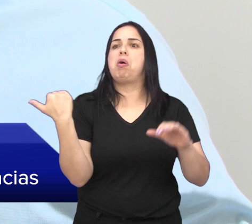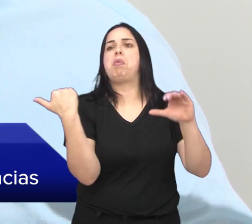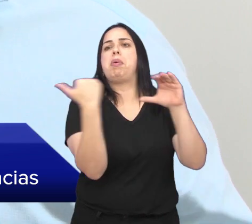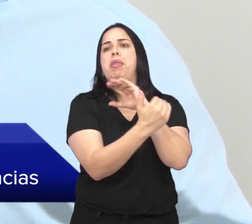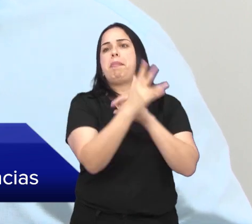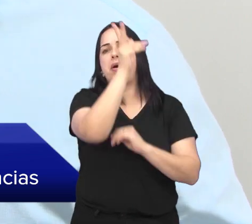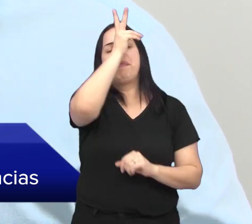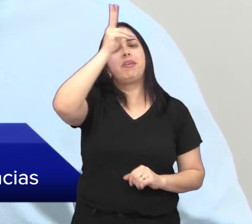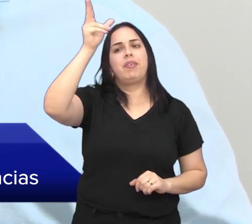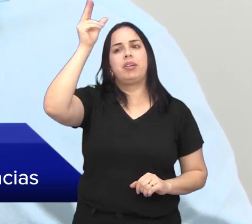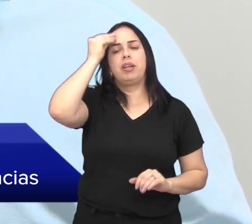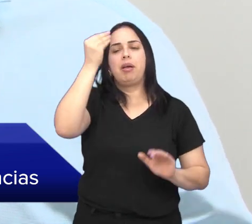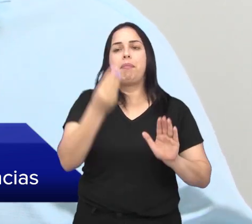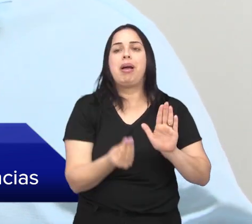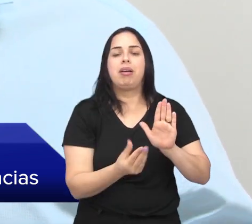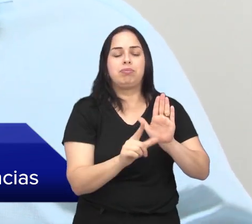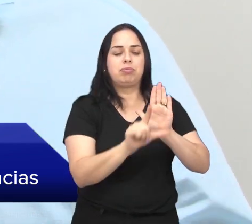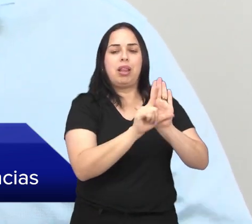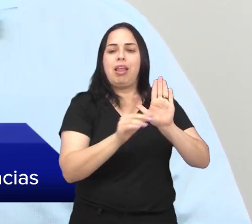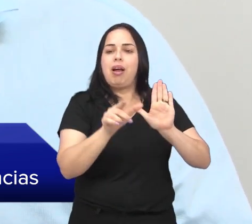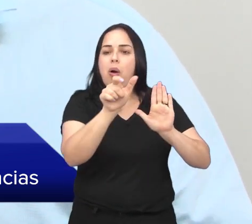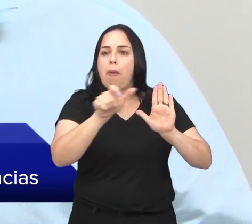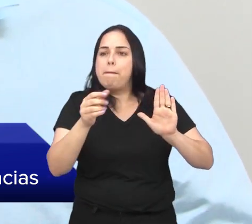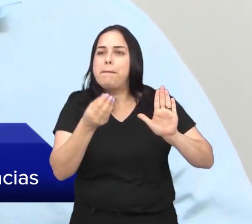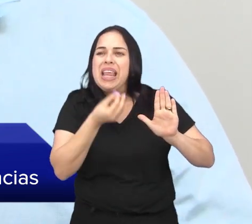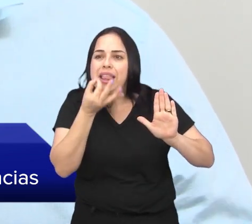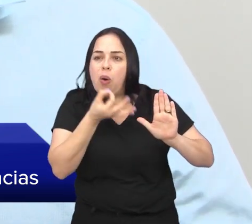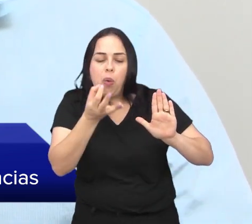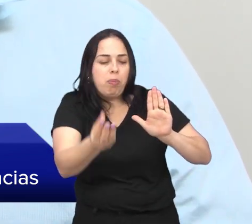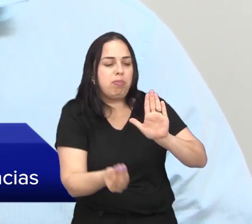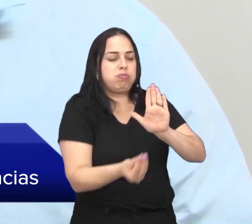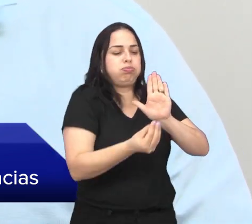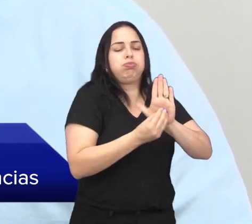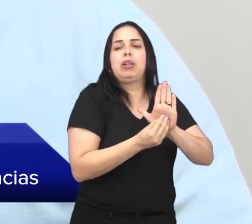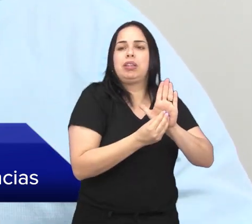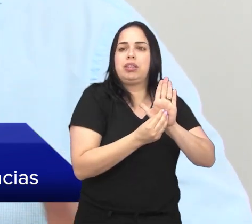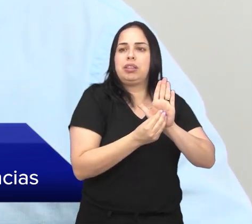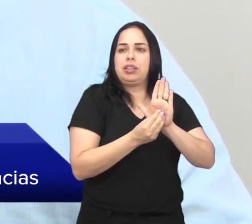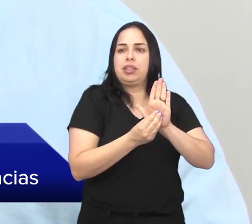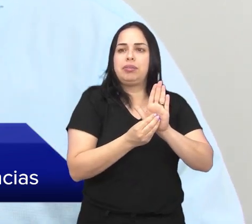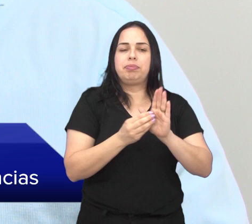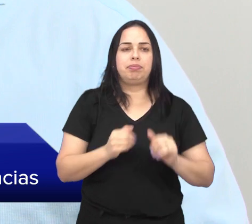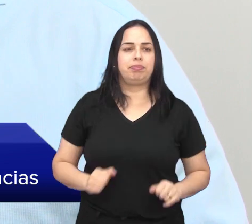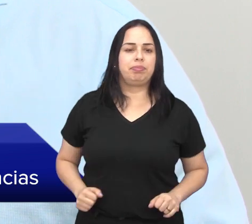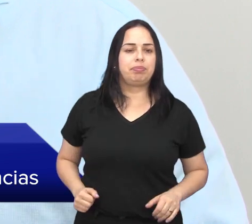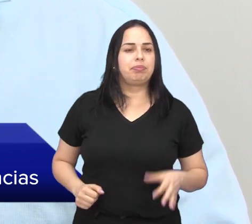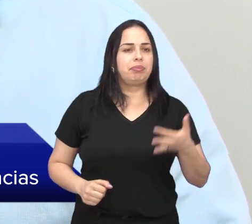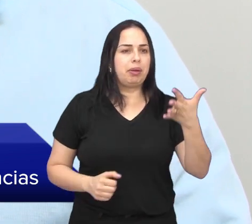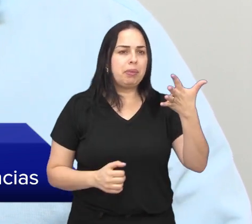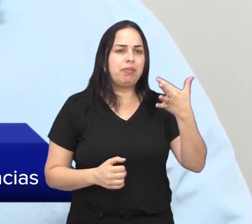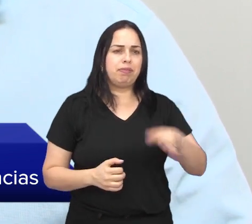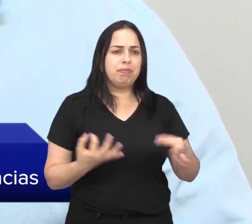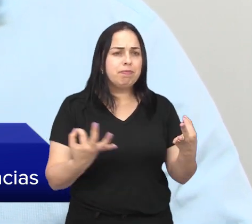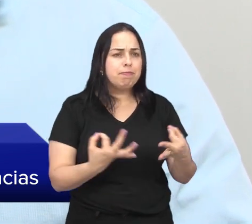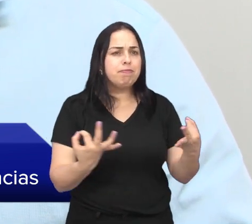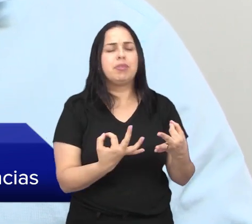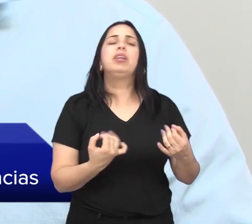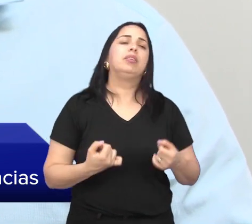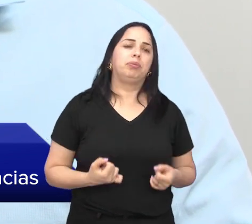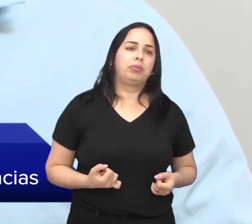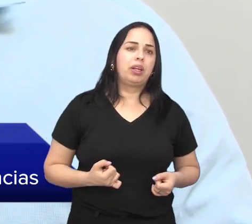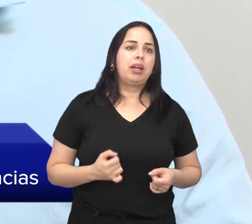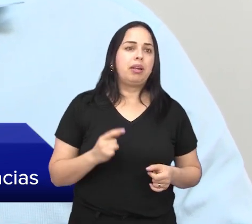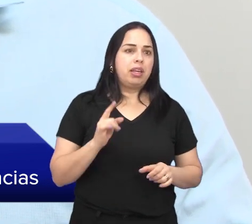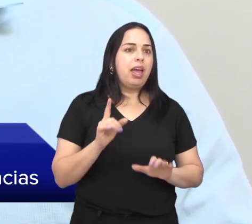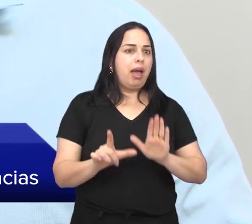ao Executivo para que possa ser incorporado na peça que vai ser votado aqui nos próximos dias. Perfeito, vereador. E aí isso